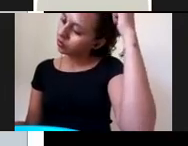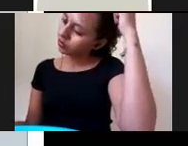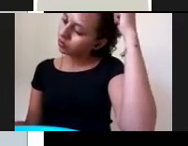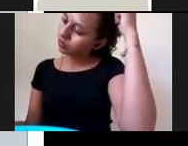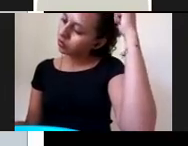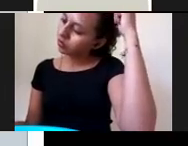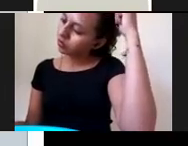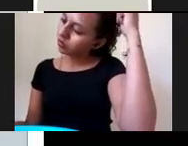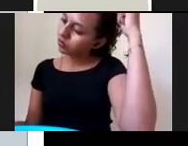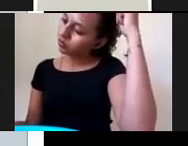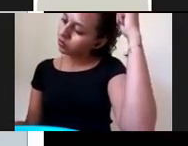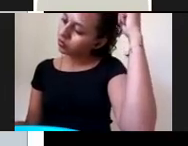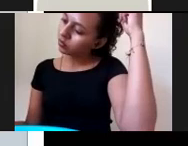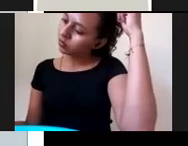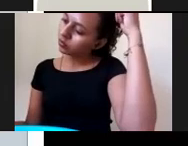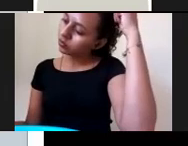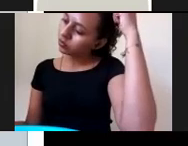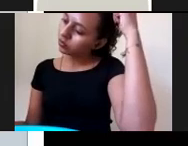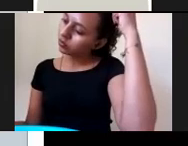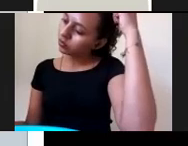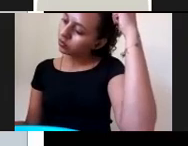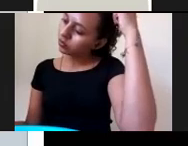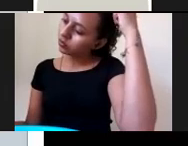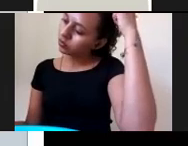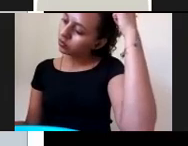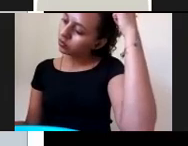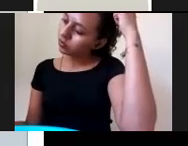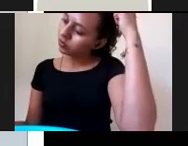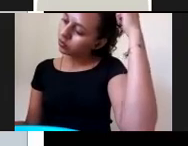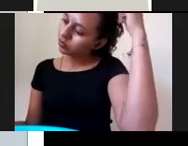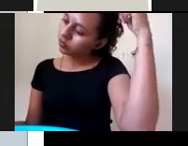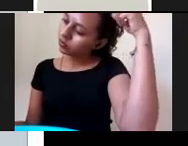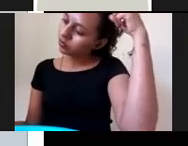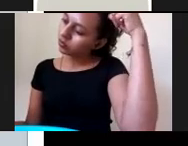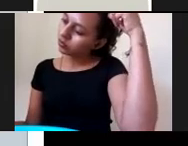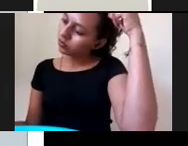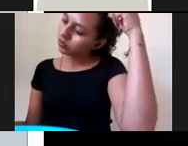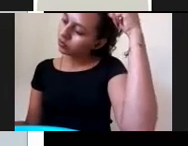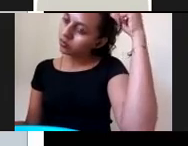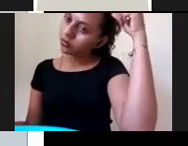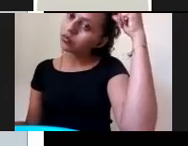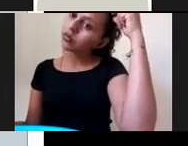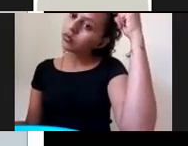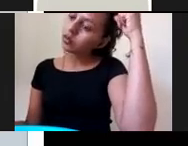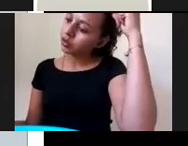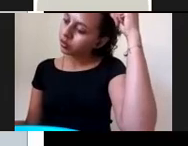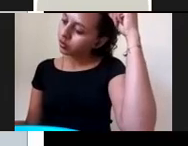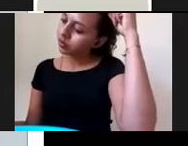eu falar de sistema cardíaco. O pulso, ele pode ser normocárdico,